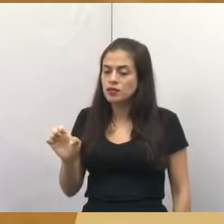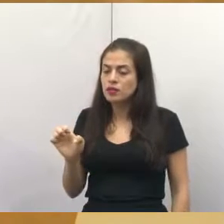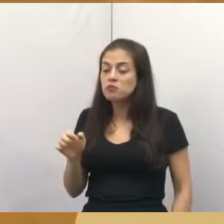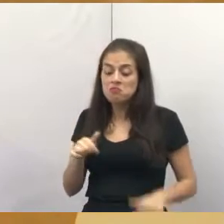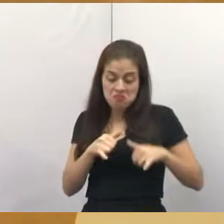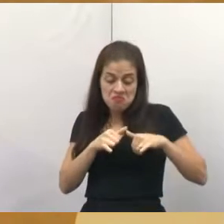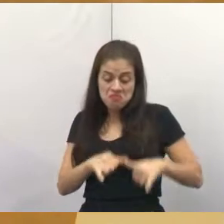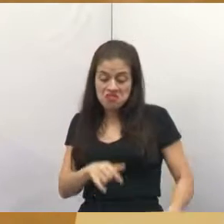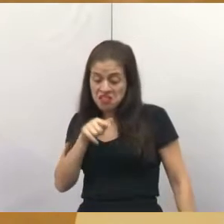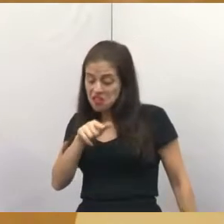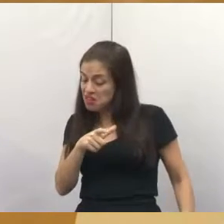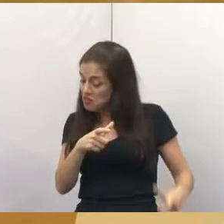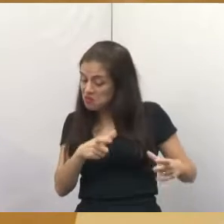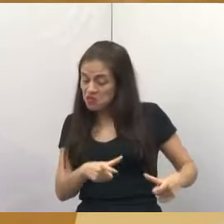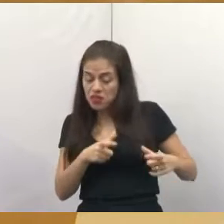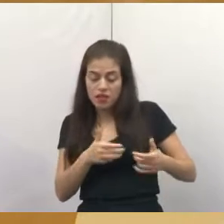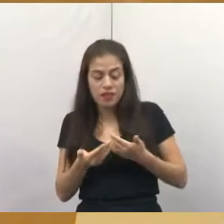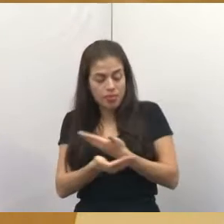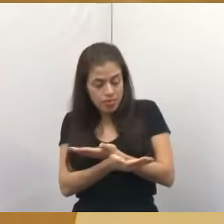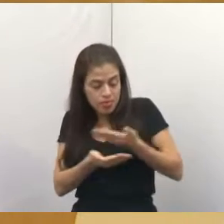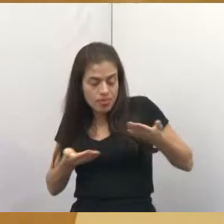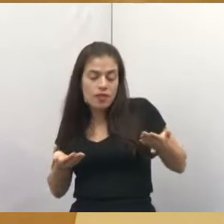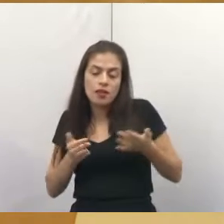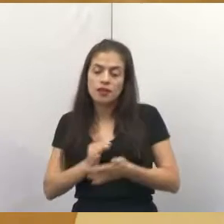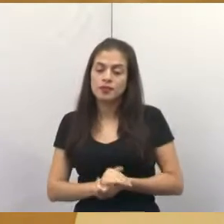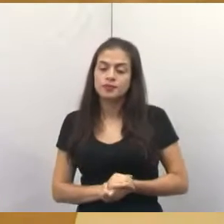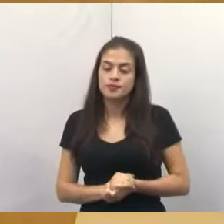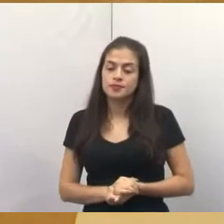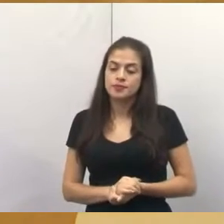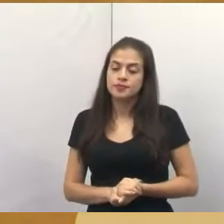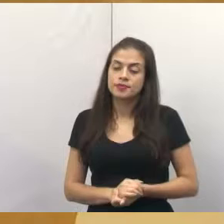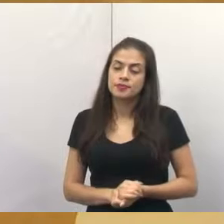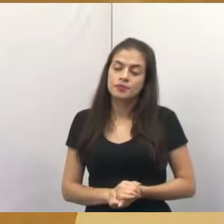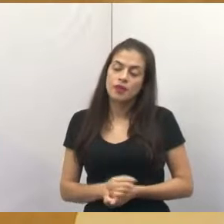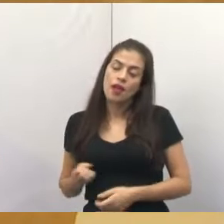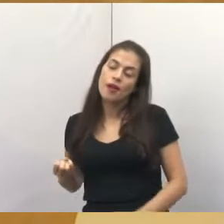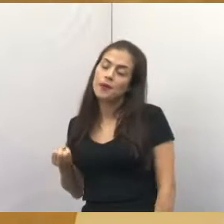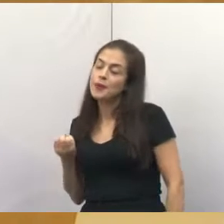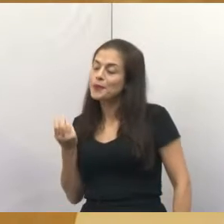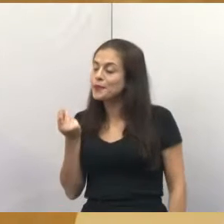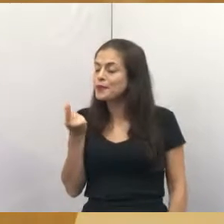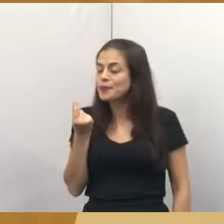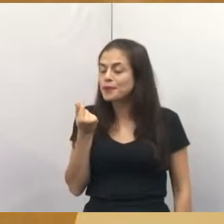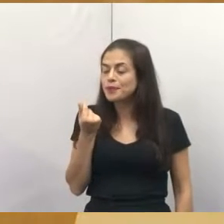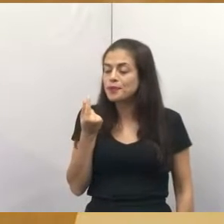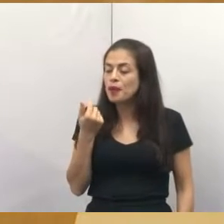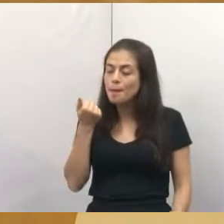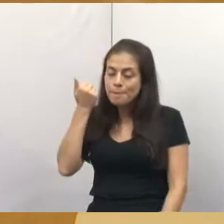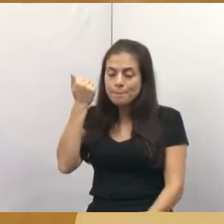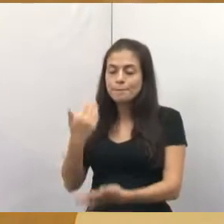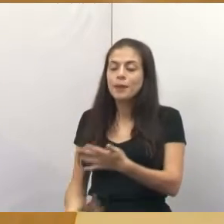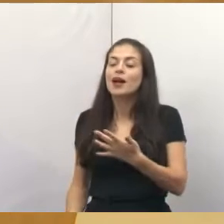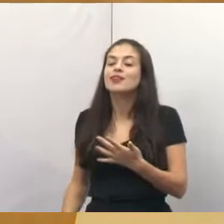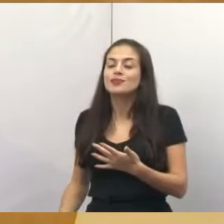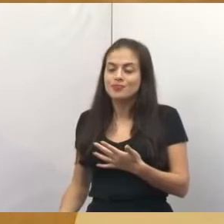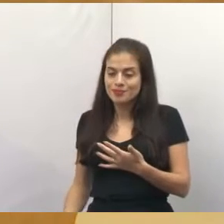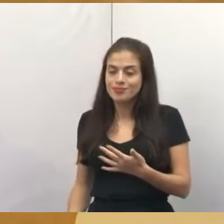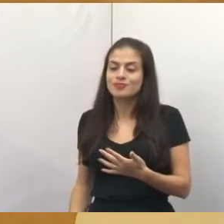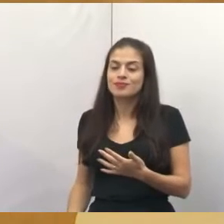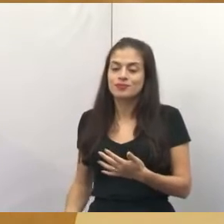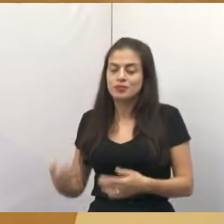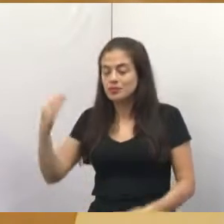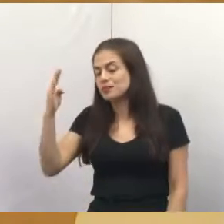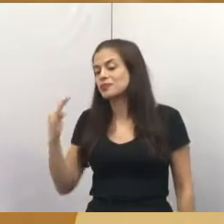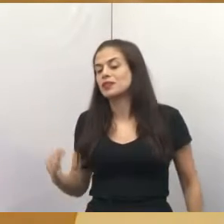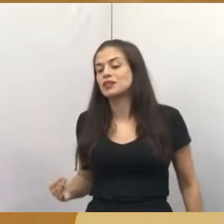Quanto de prejuízo dá os vereadores no Brasil? Então, todo tem